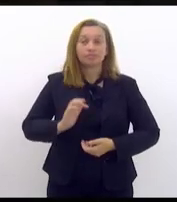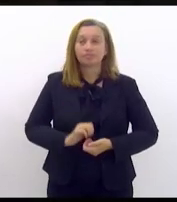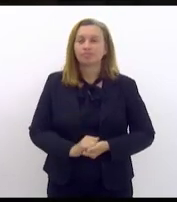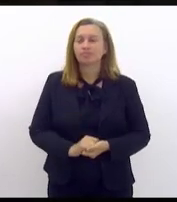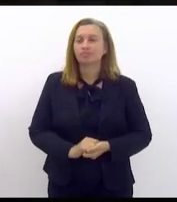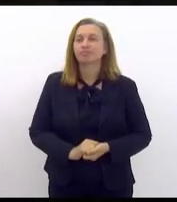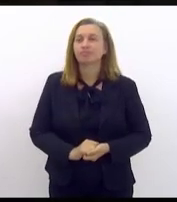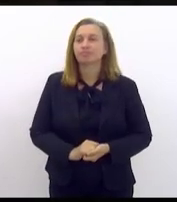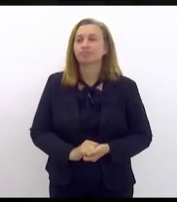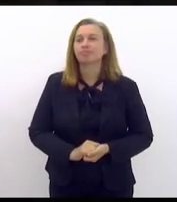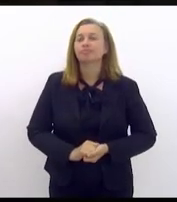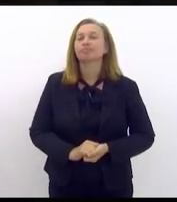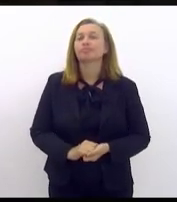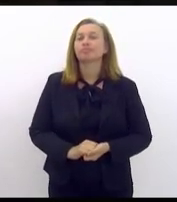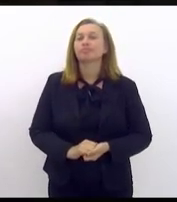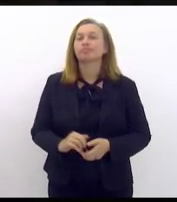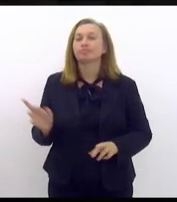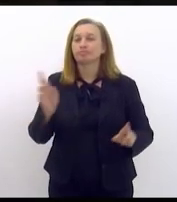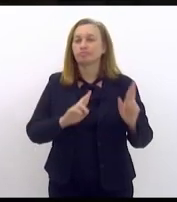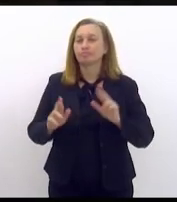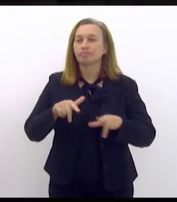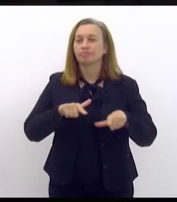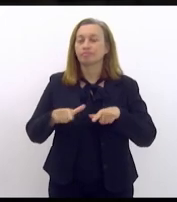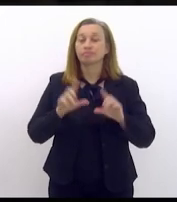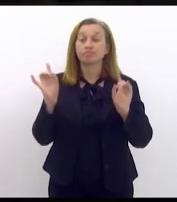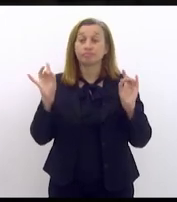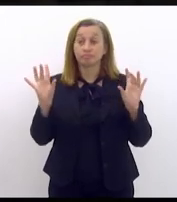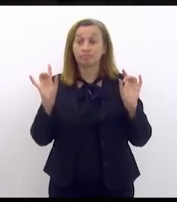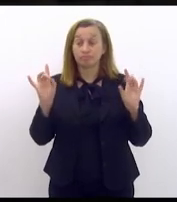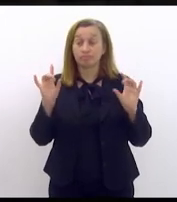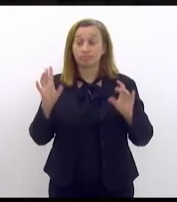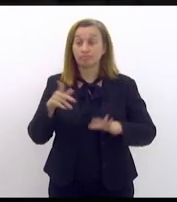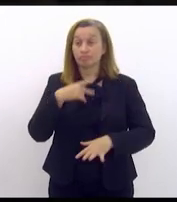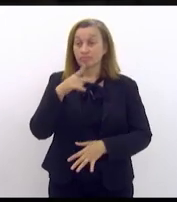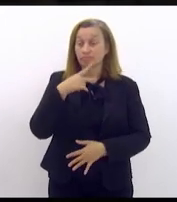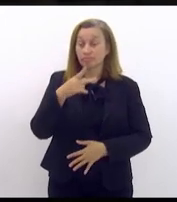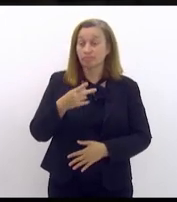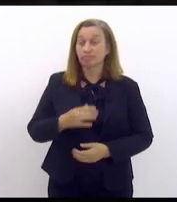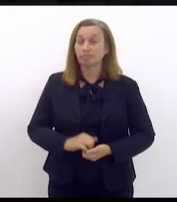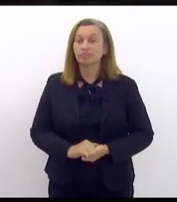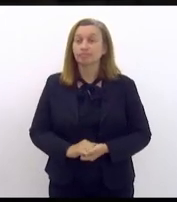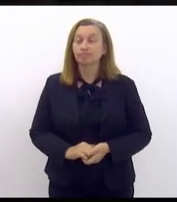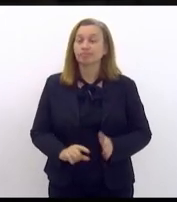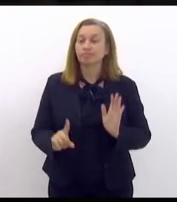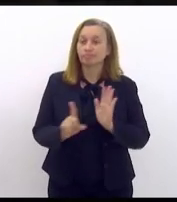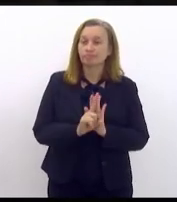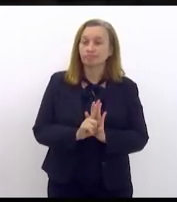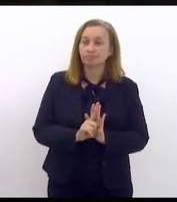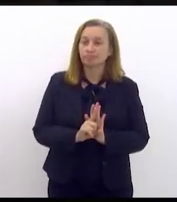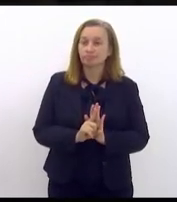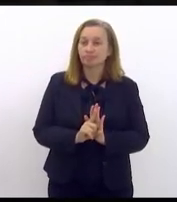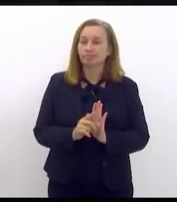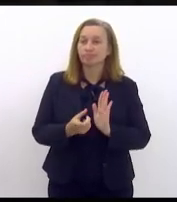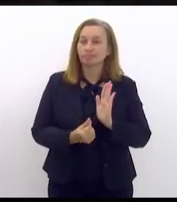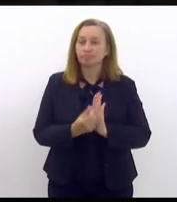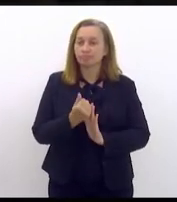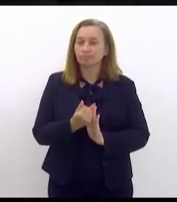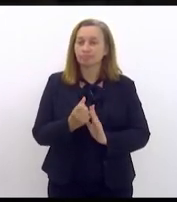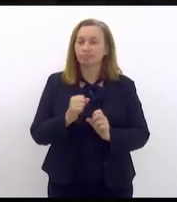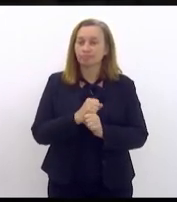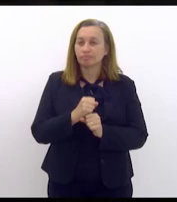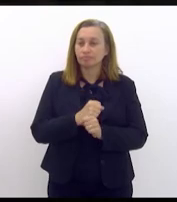à função trabalho, mais especialmente falando da apreciação da lei orçamentária